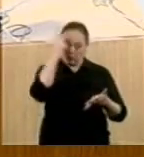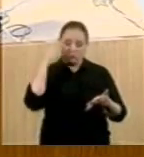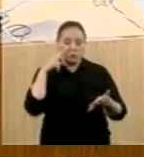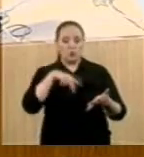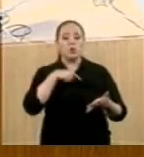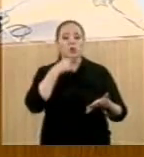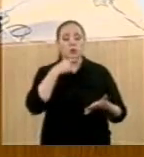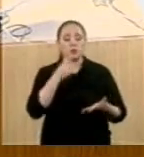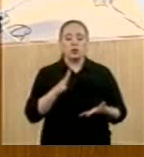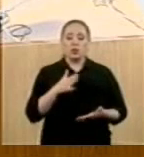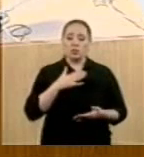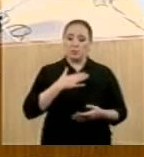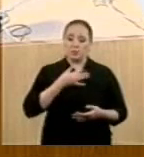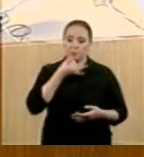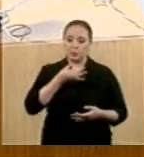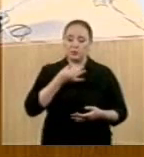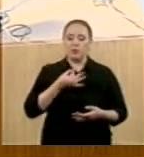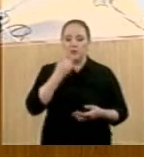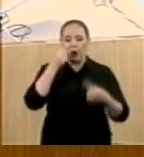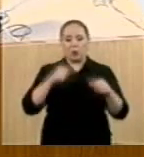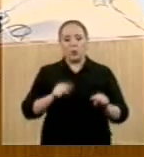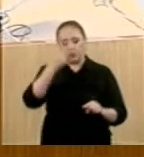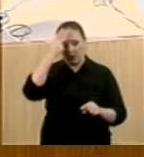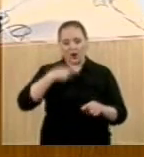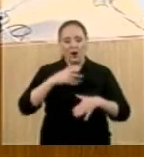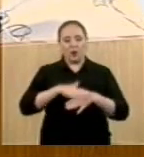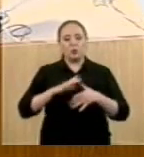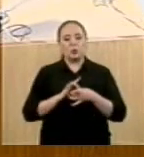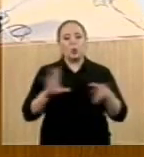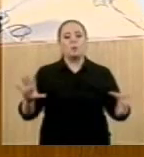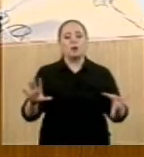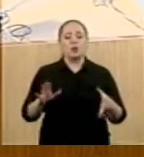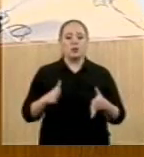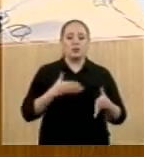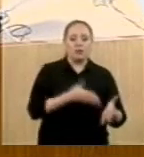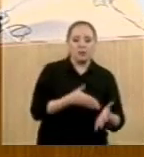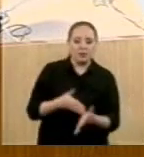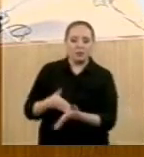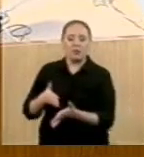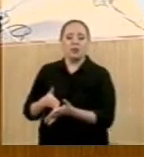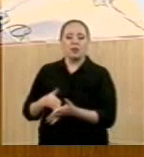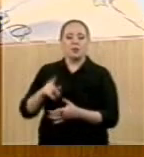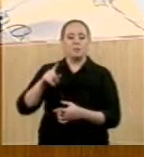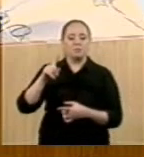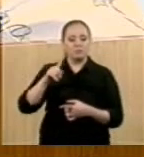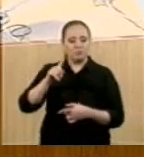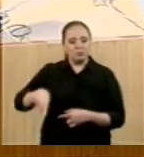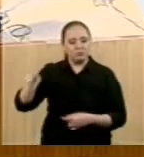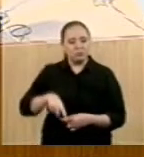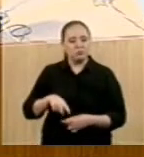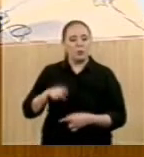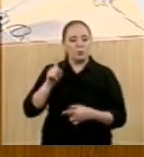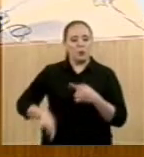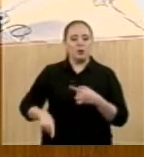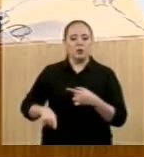meu modo de ver, a autonomia daqueles que impedem fazer a doação de sangue, pois